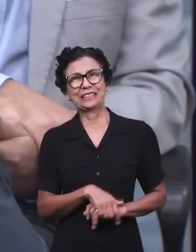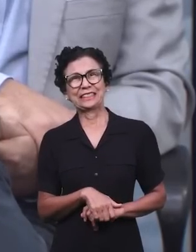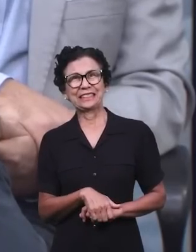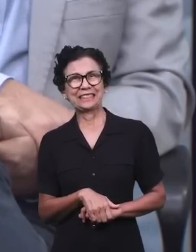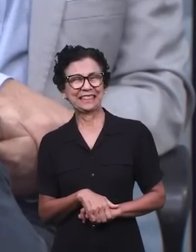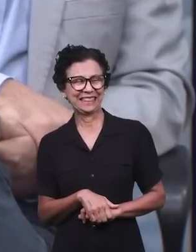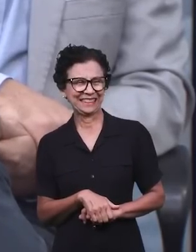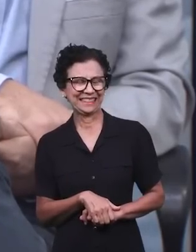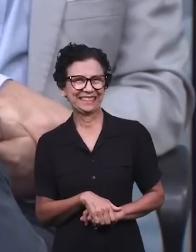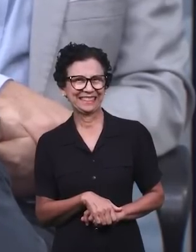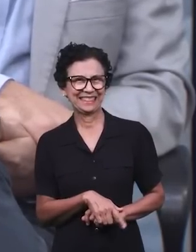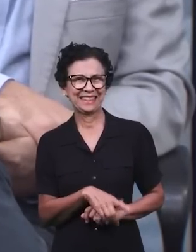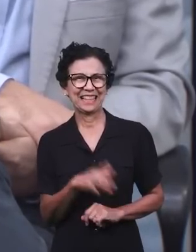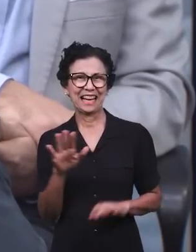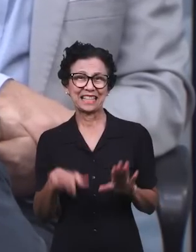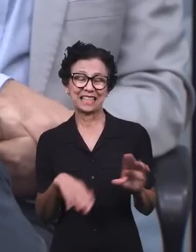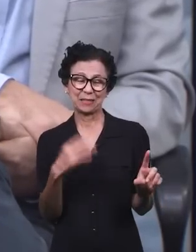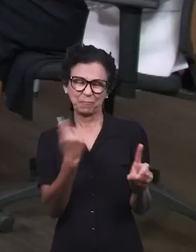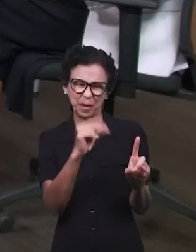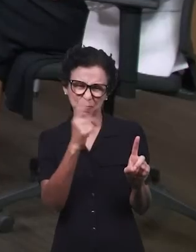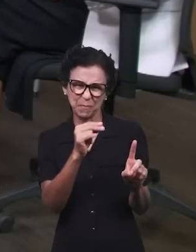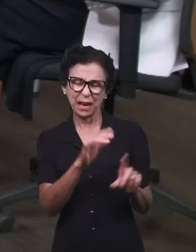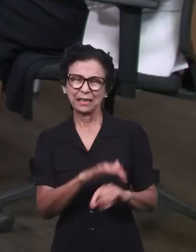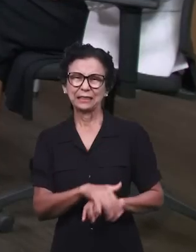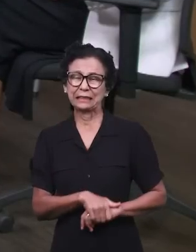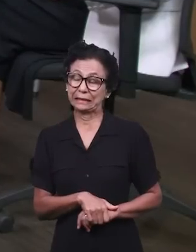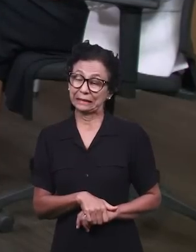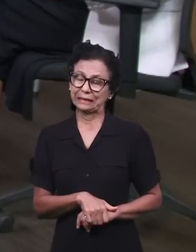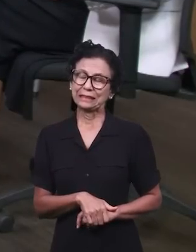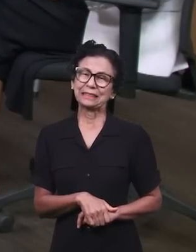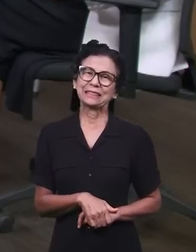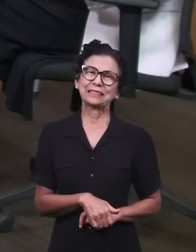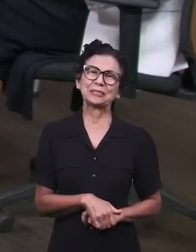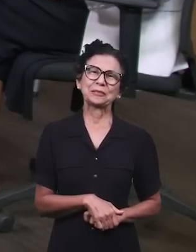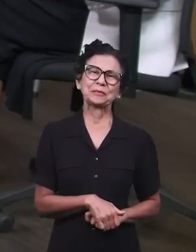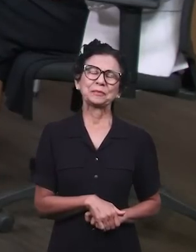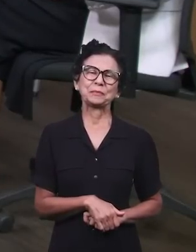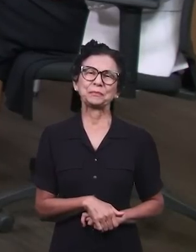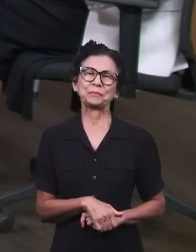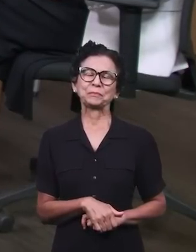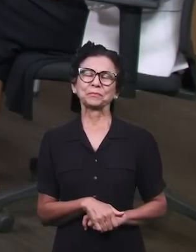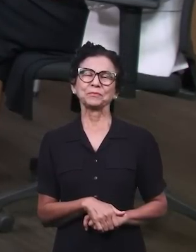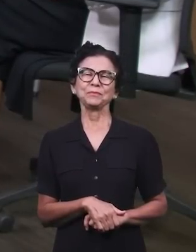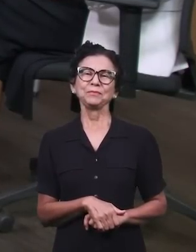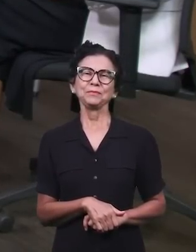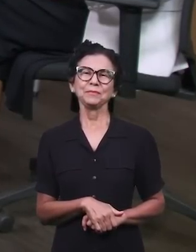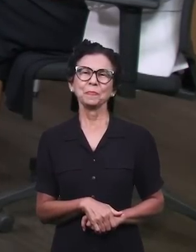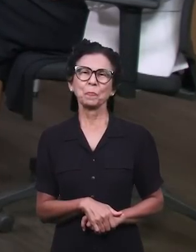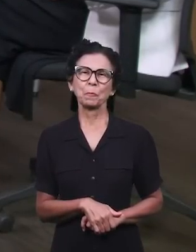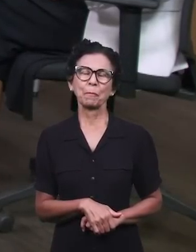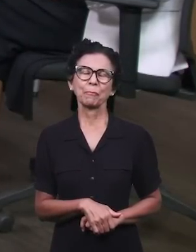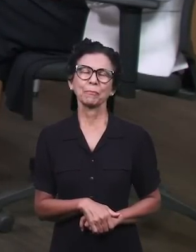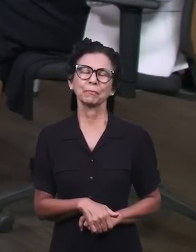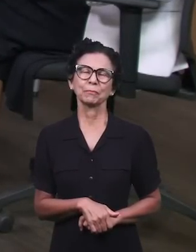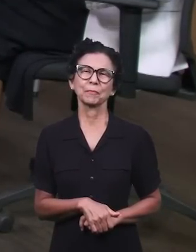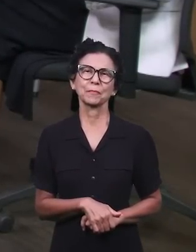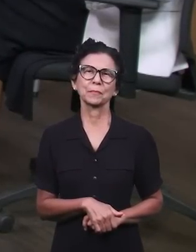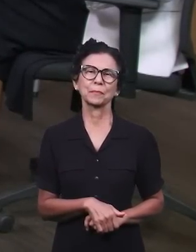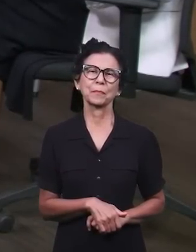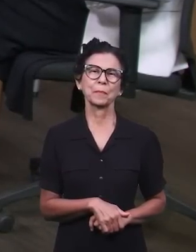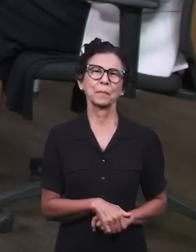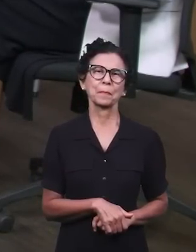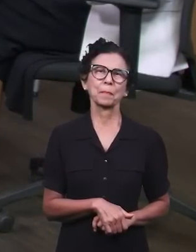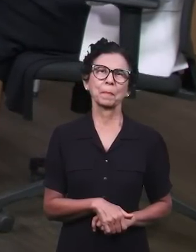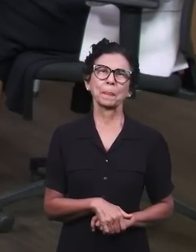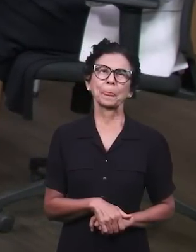bati em você, né? Você não sente isso, não. A gente sofre também. Mas vamos lá, vamos seguir aqui, Andréia. É contigo. Agora a gente vai